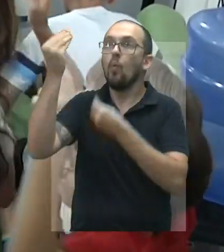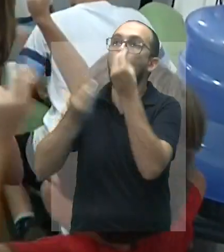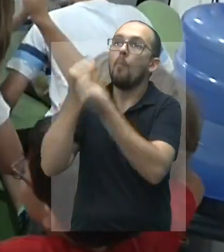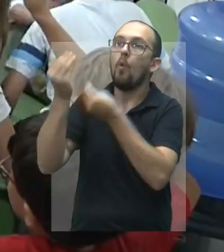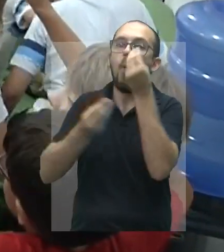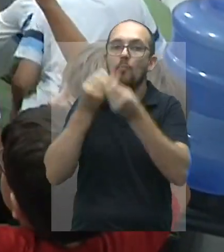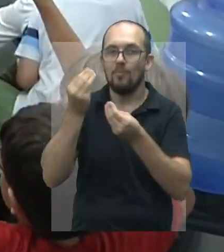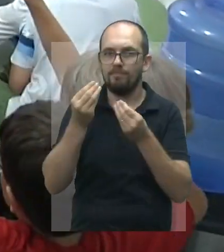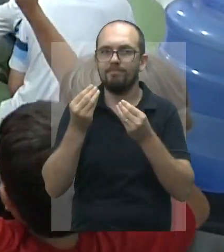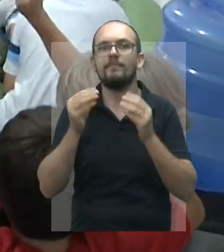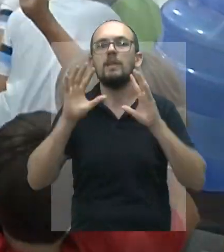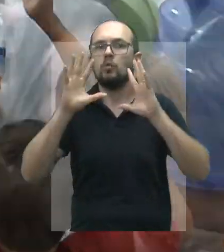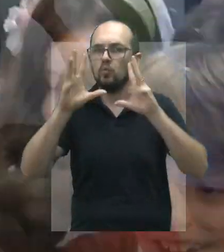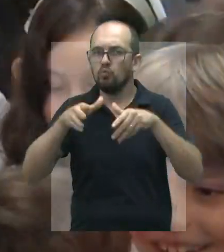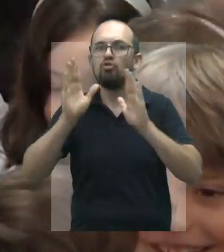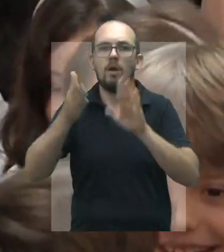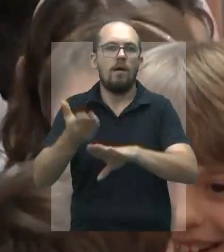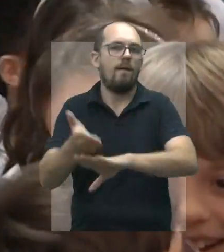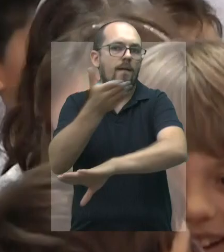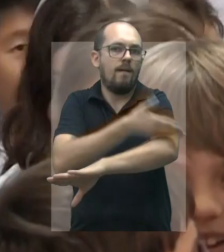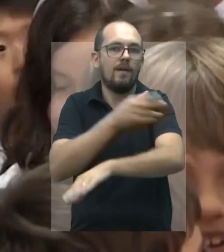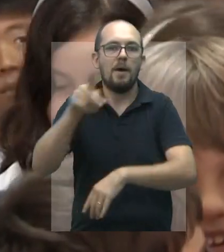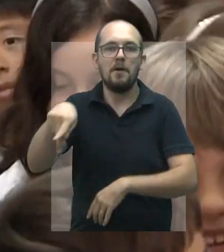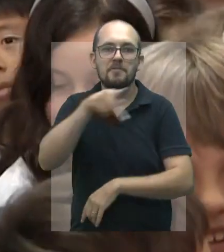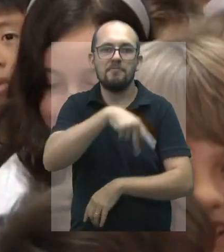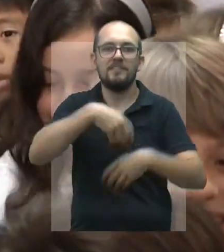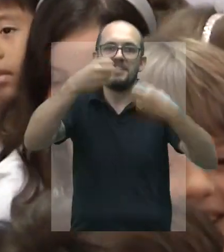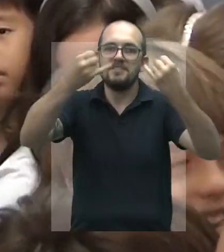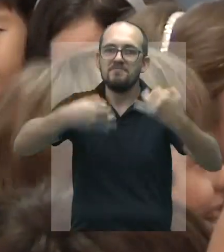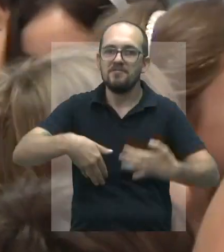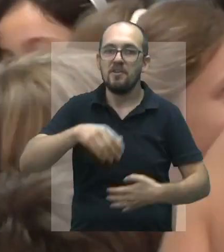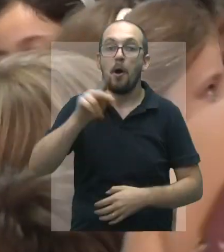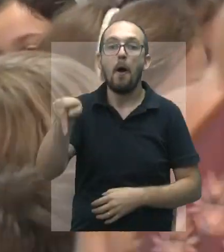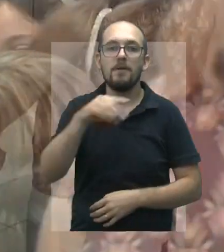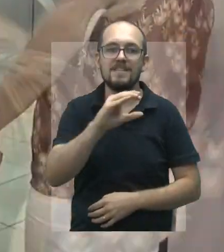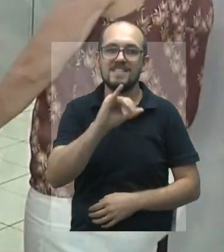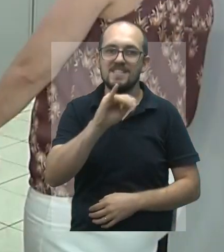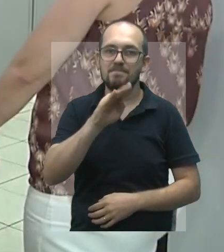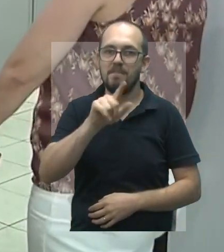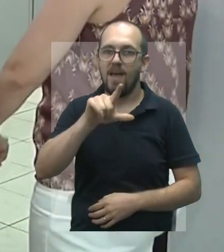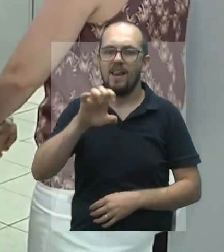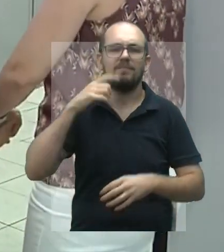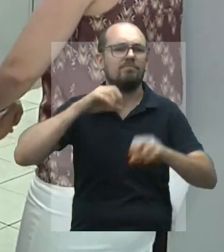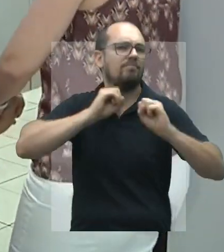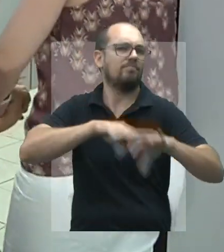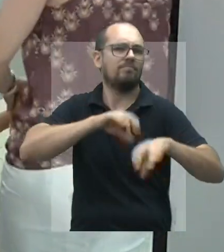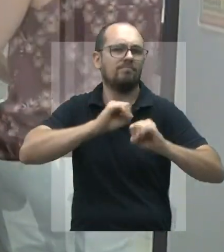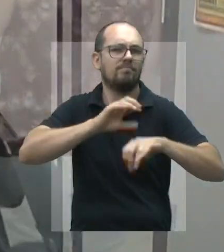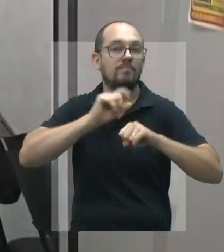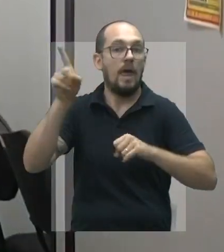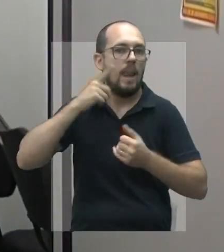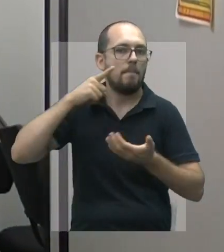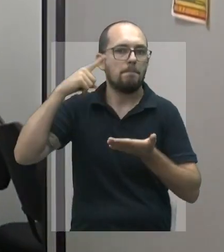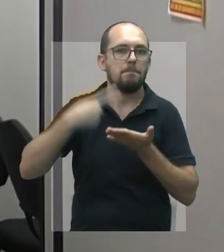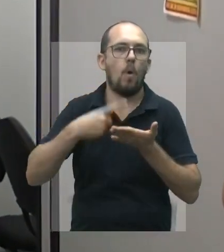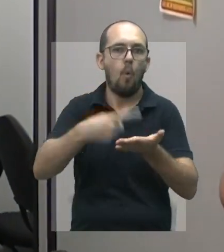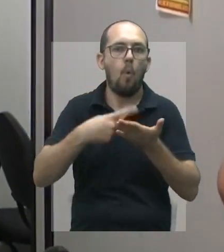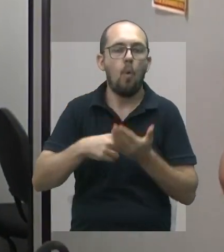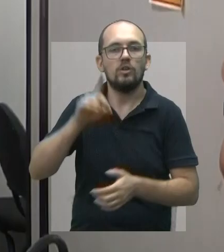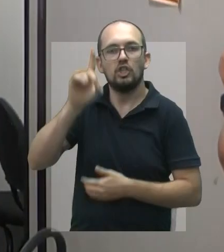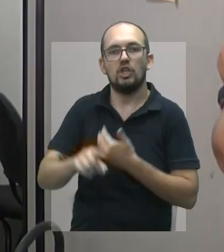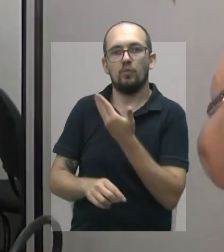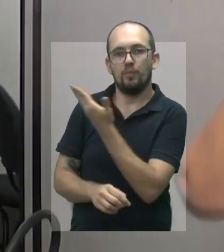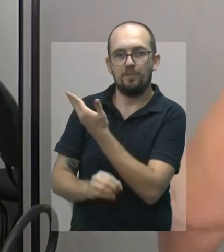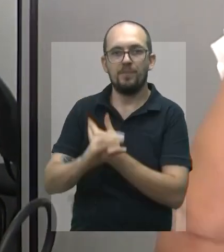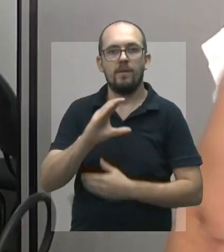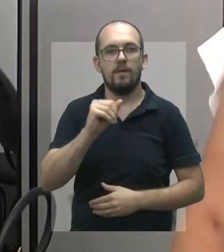Tudo conforme já havia ensinado em sala de aula a professora Cibele Tosato Bola, que agendou a visitação com a diretora-geral